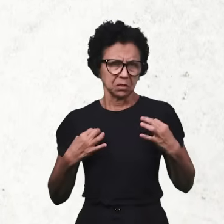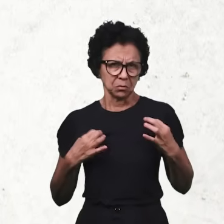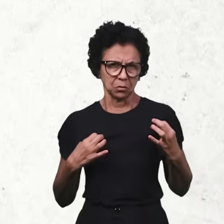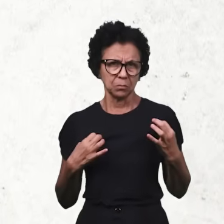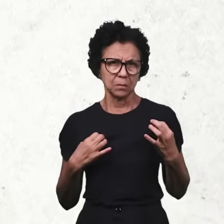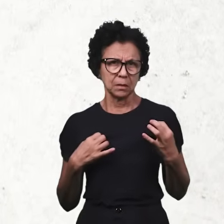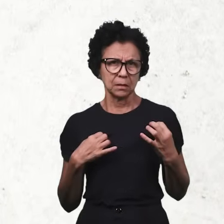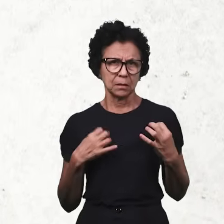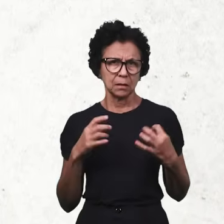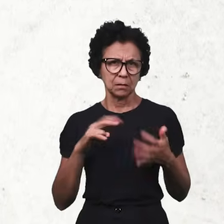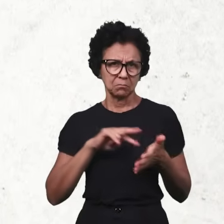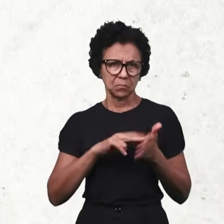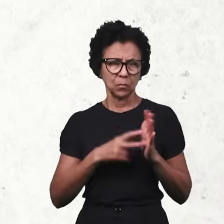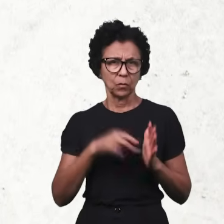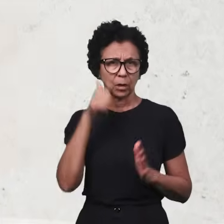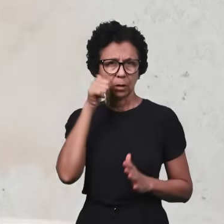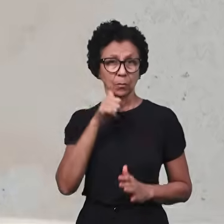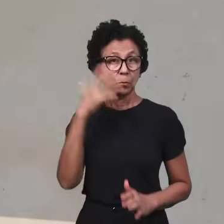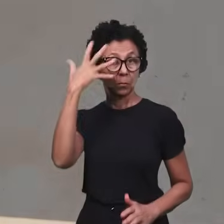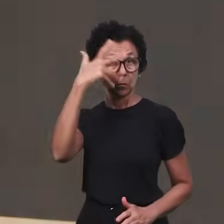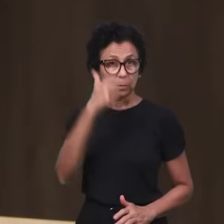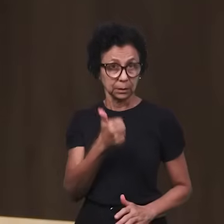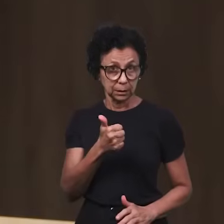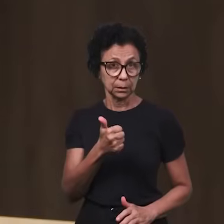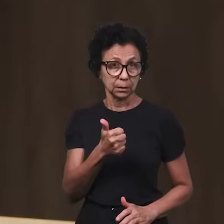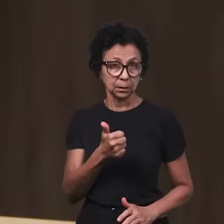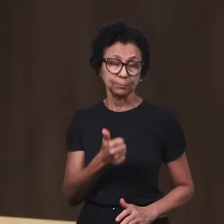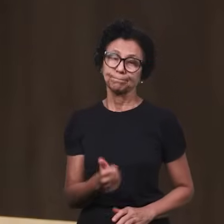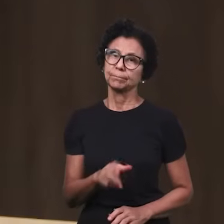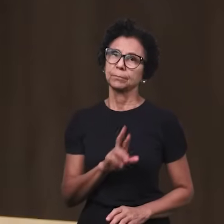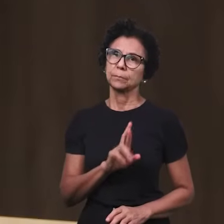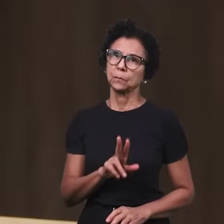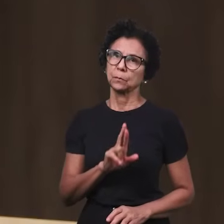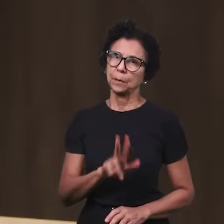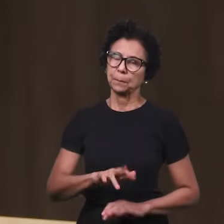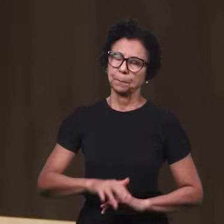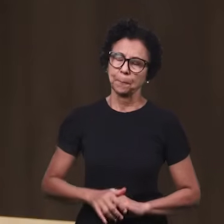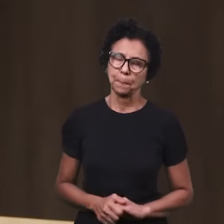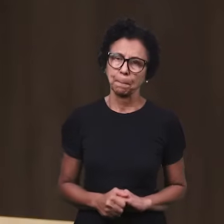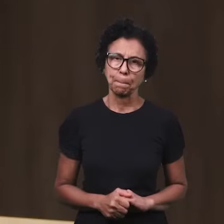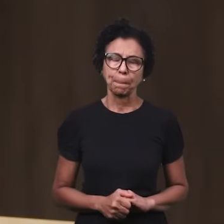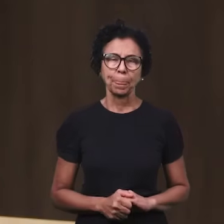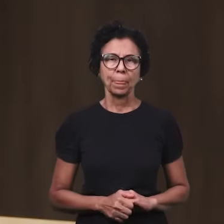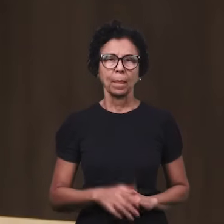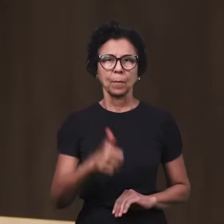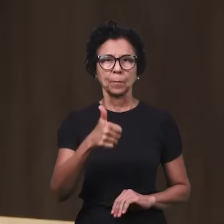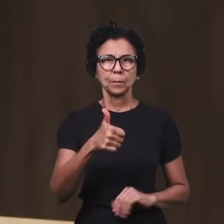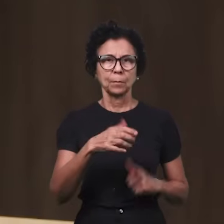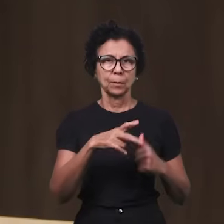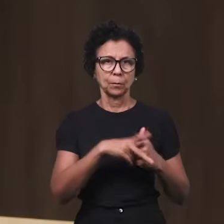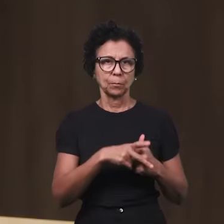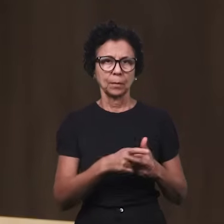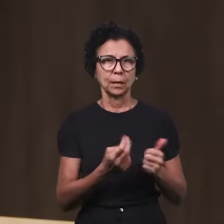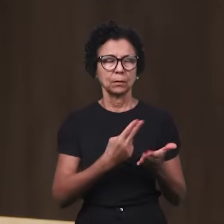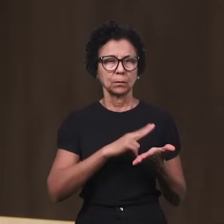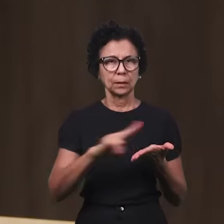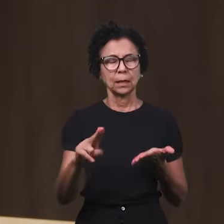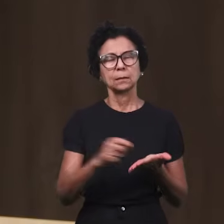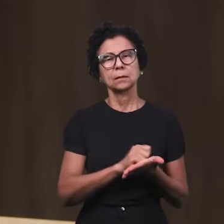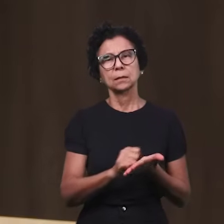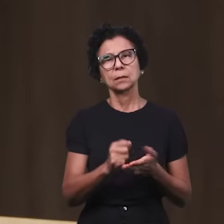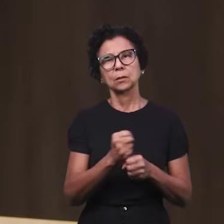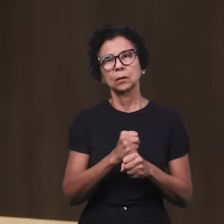compostura de vestes. A carta de 1 Pedro foi escrita entre os anos de 60